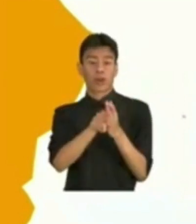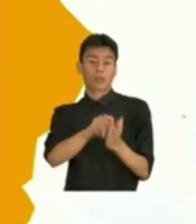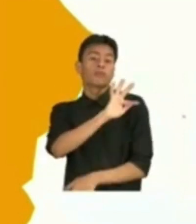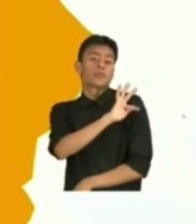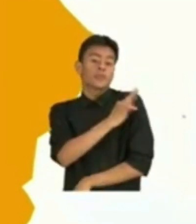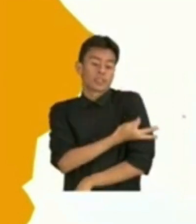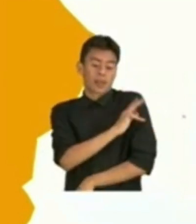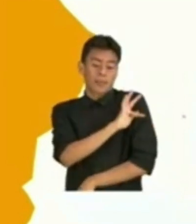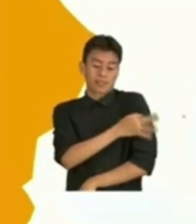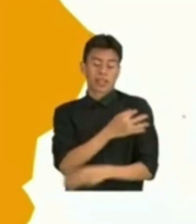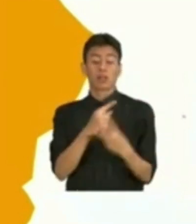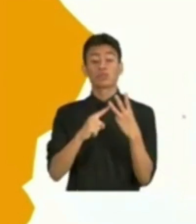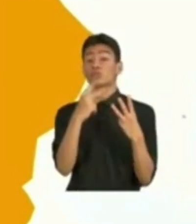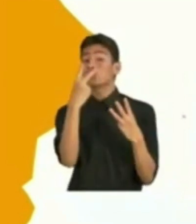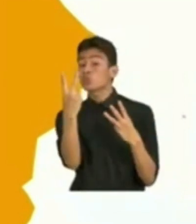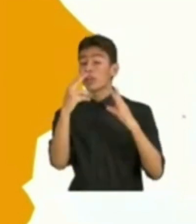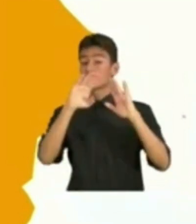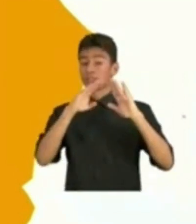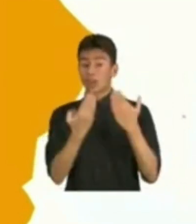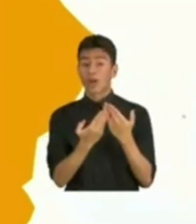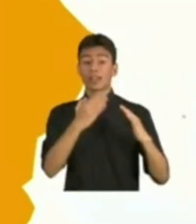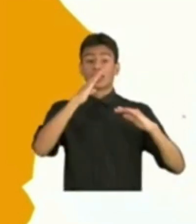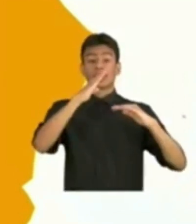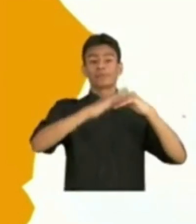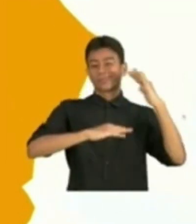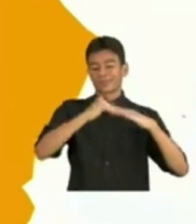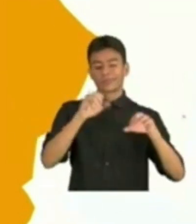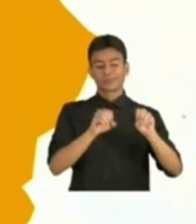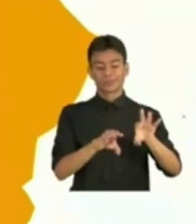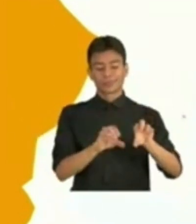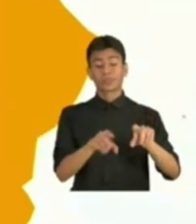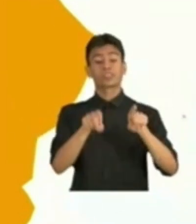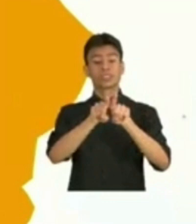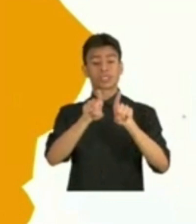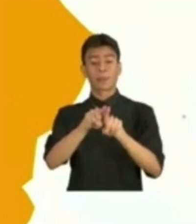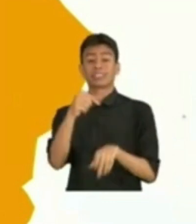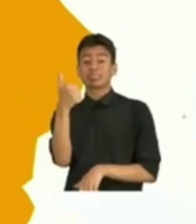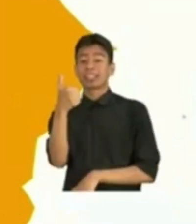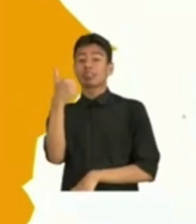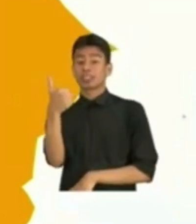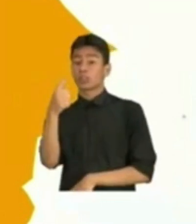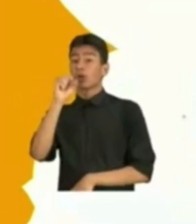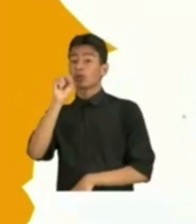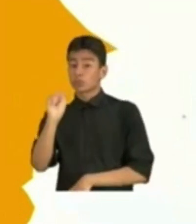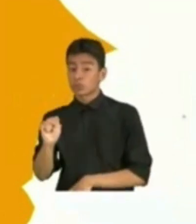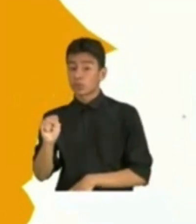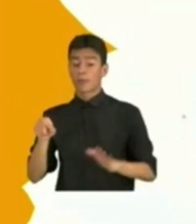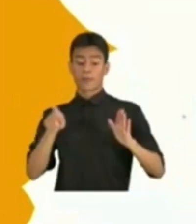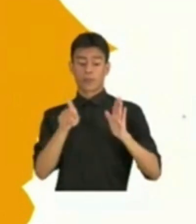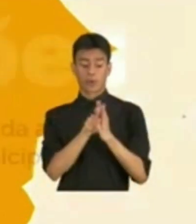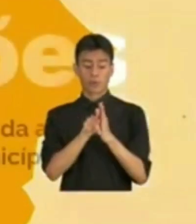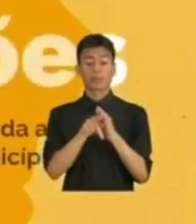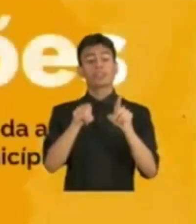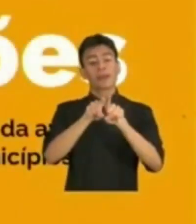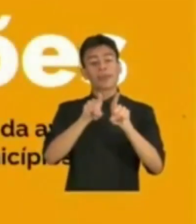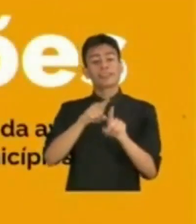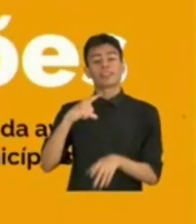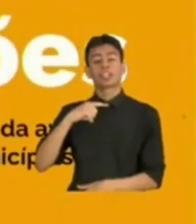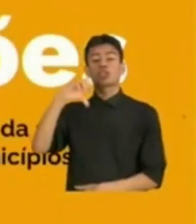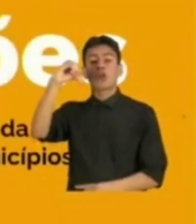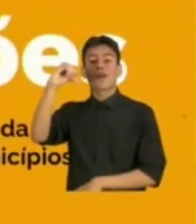escolas de ensino profissionalizante, 118 quadras e coberturas, Portanto, esse é o resumo das